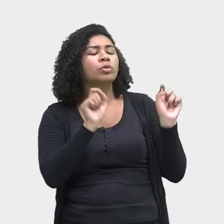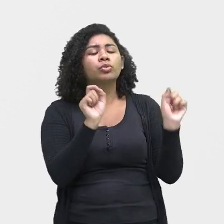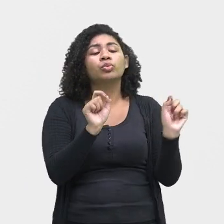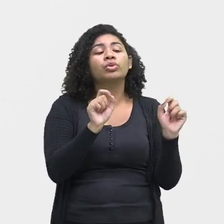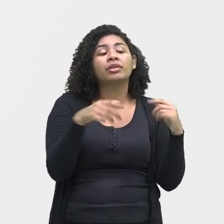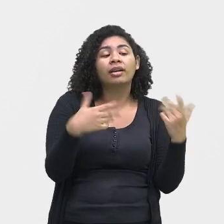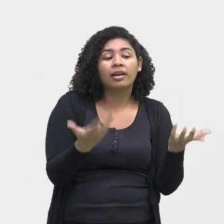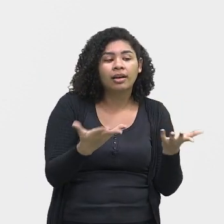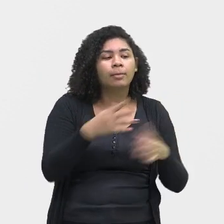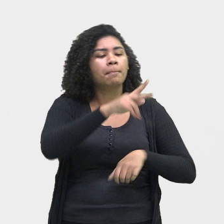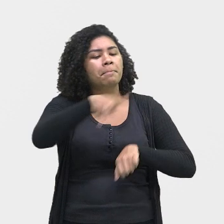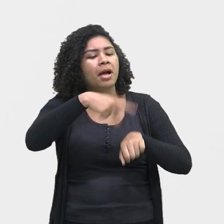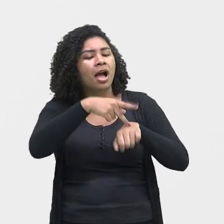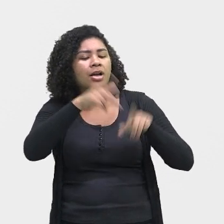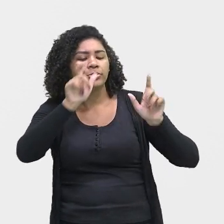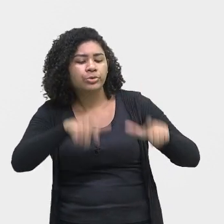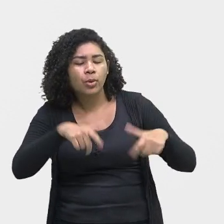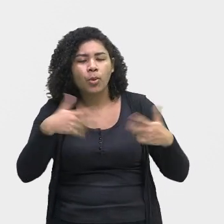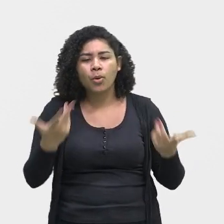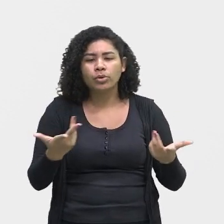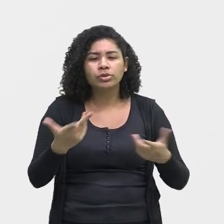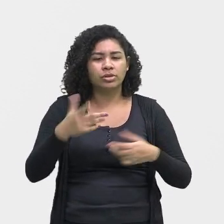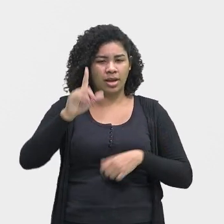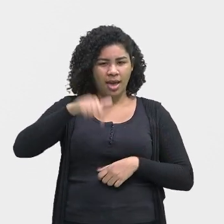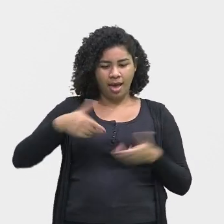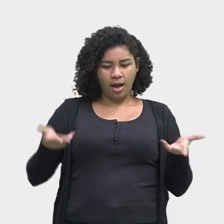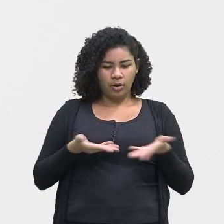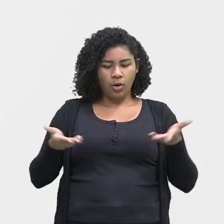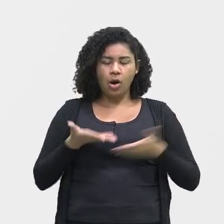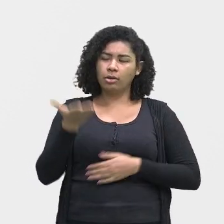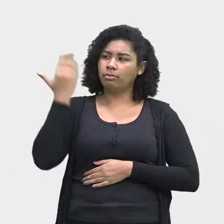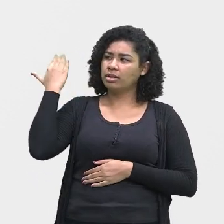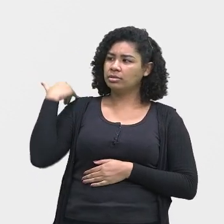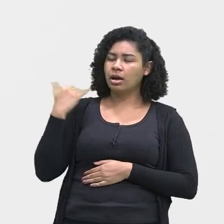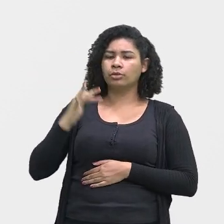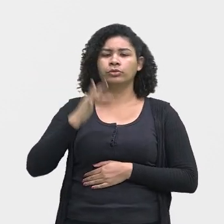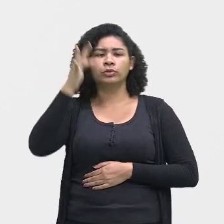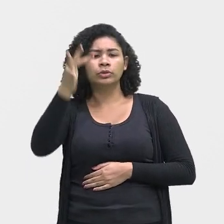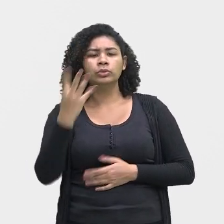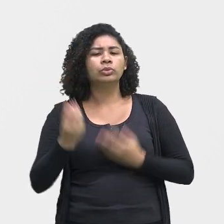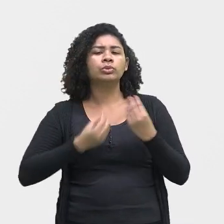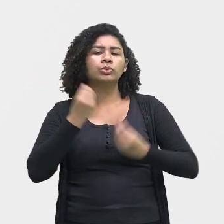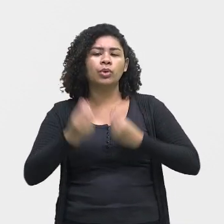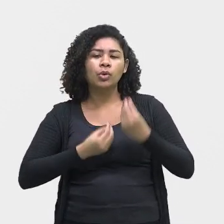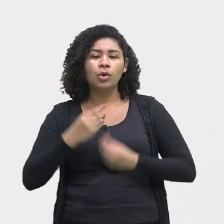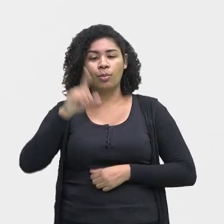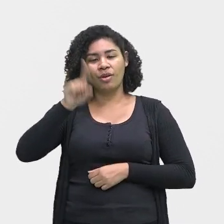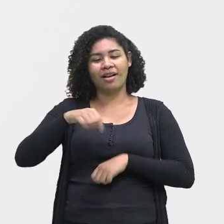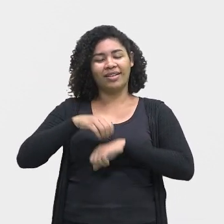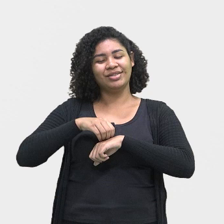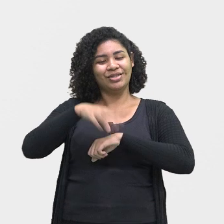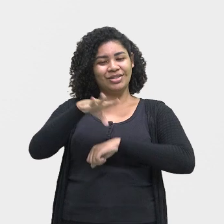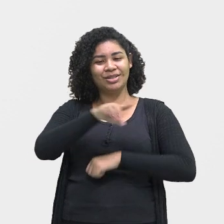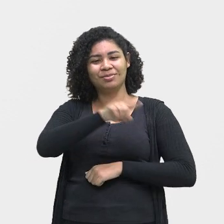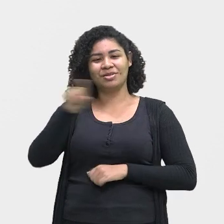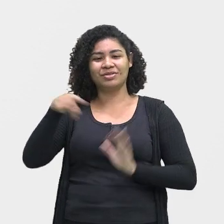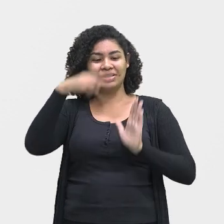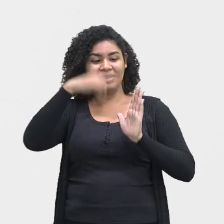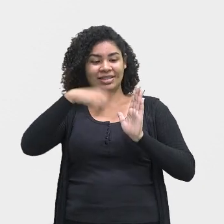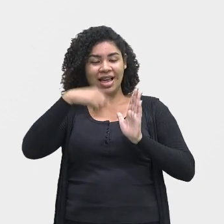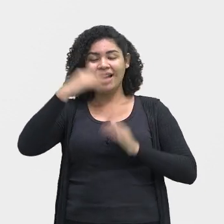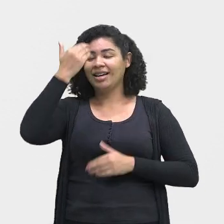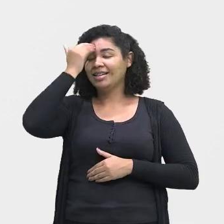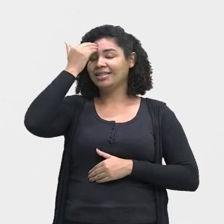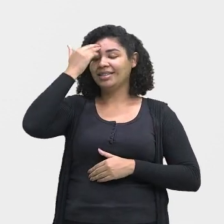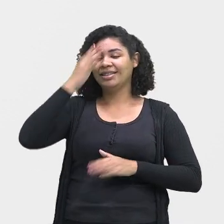que país? Em qual tempo verbal? Está no presente, no passado? Isso aí também é uma boa dica aí para a gente entender